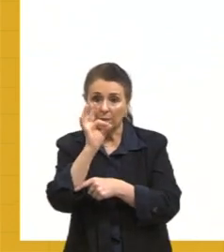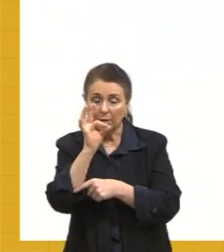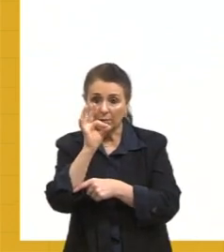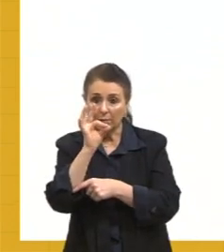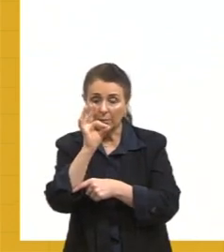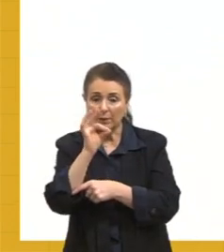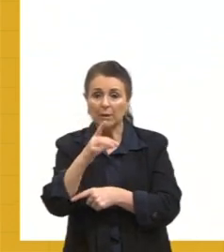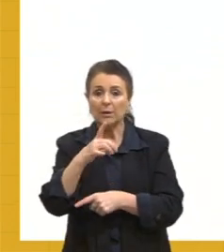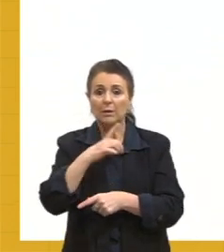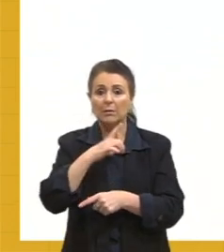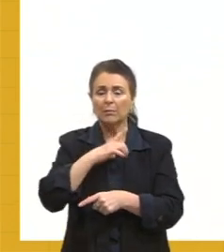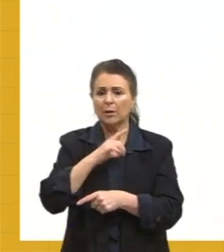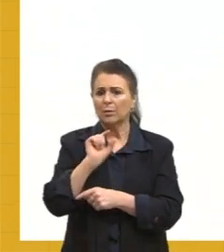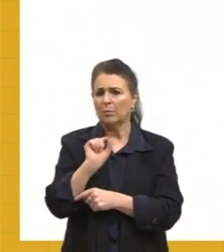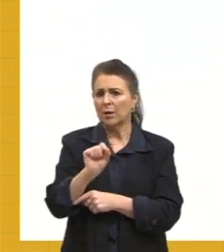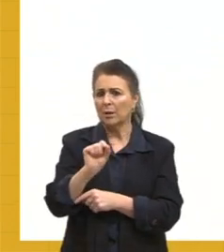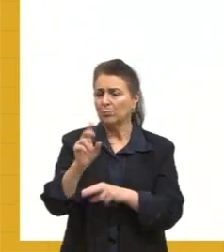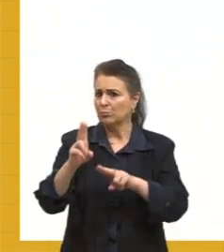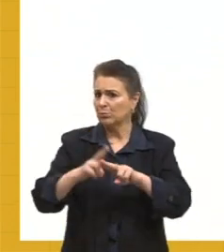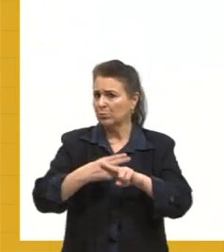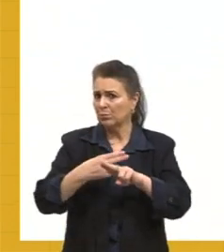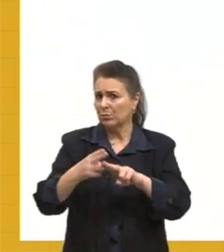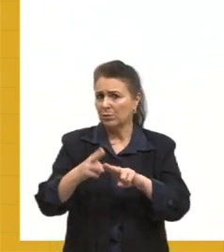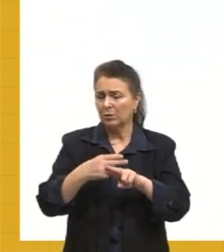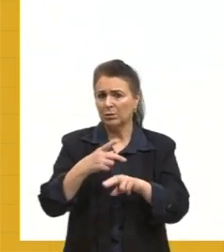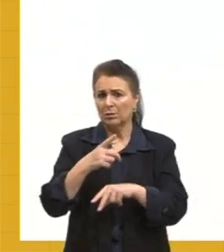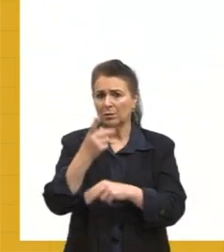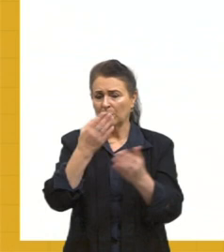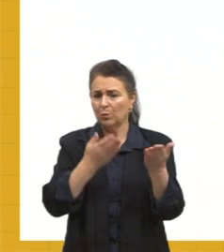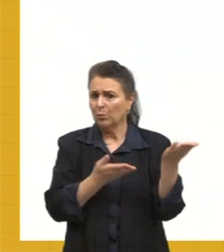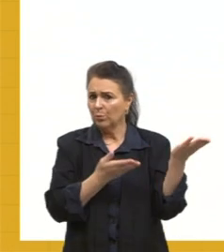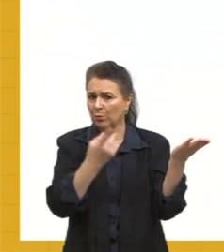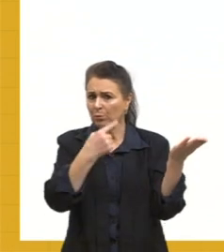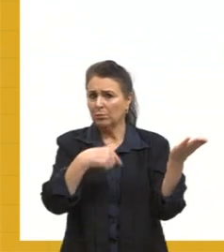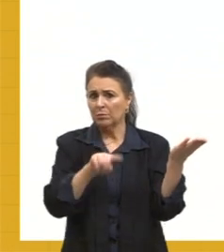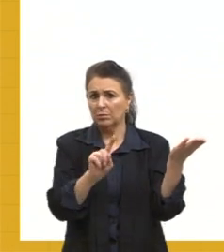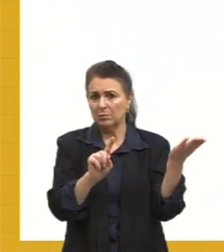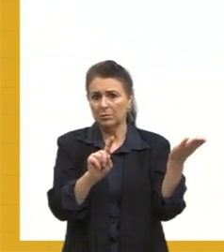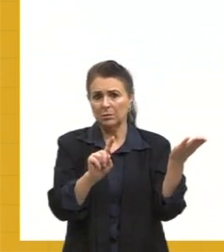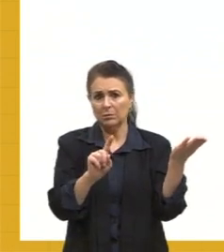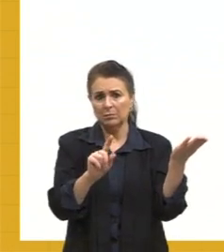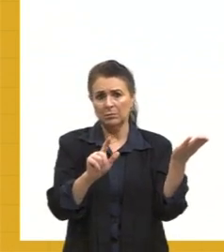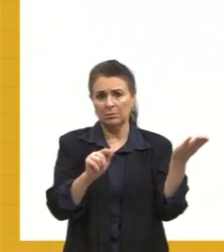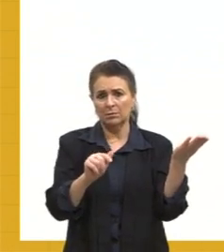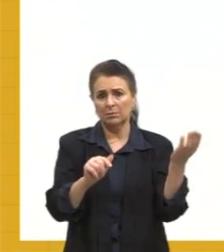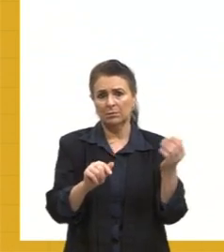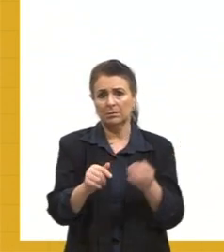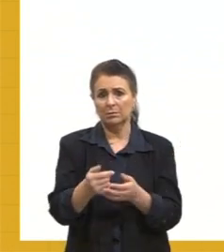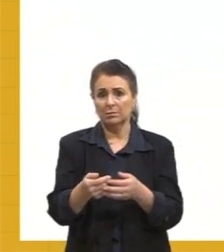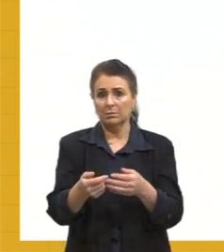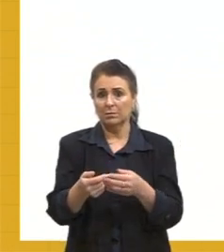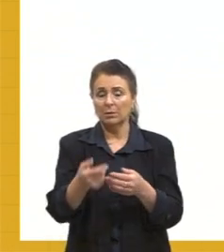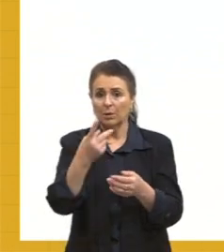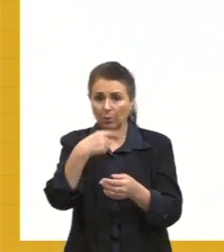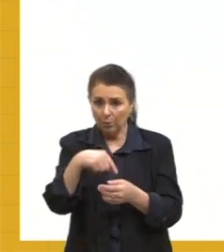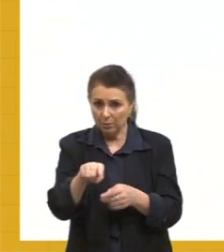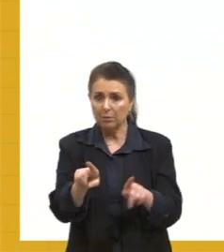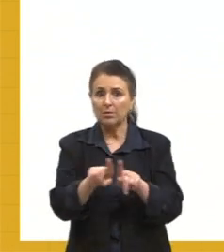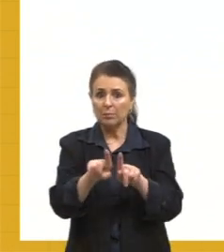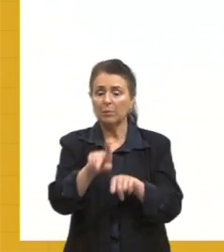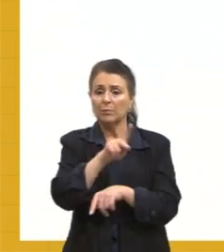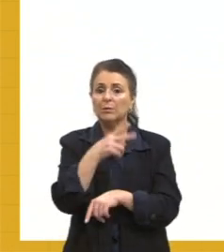espanhol chacolite cuyout que mais Potato Olha